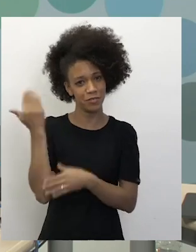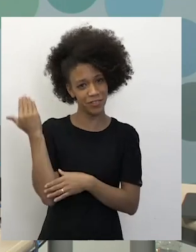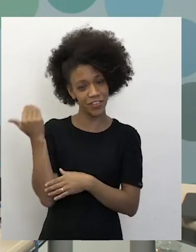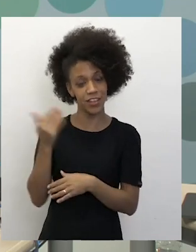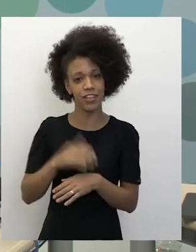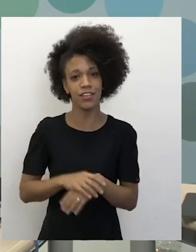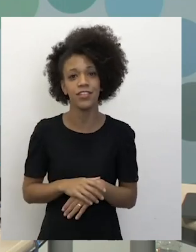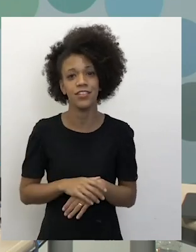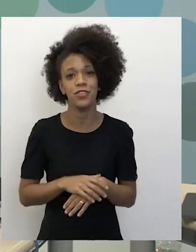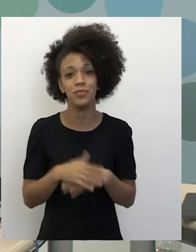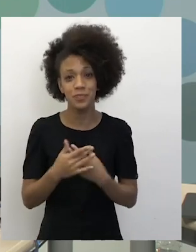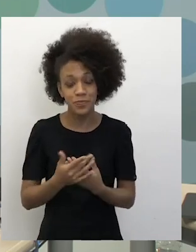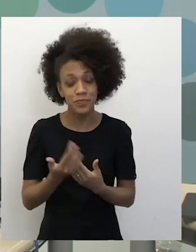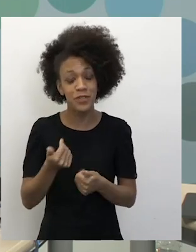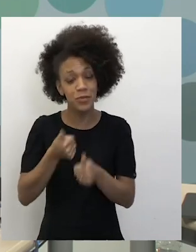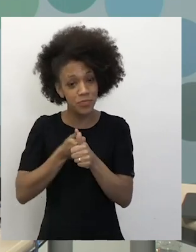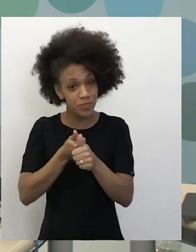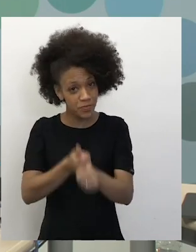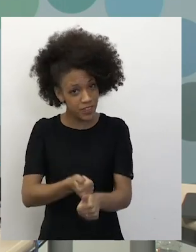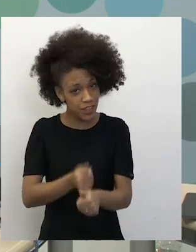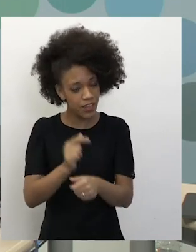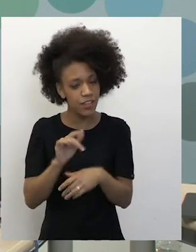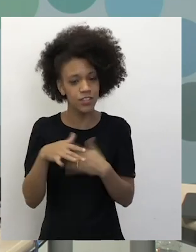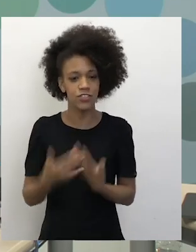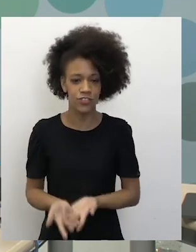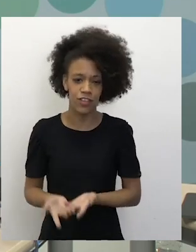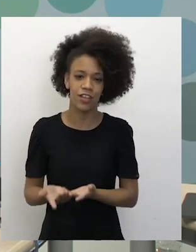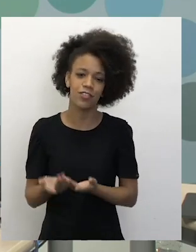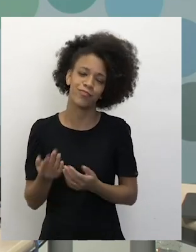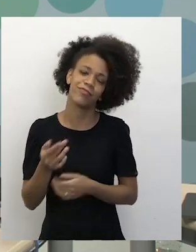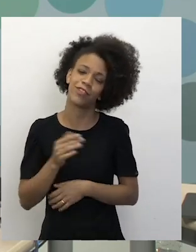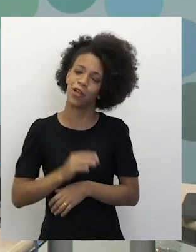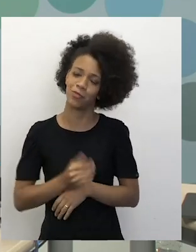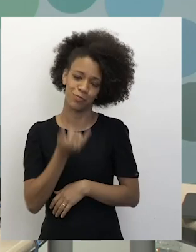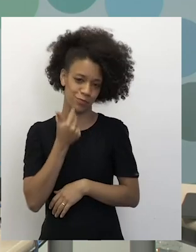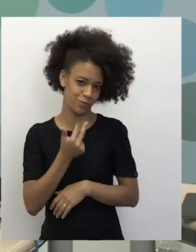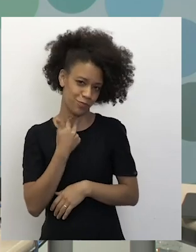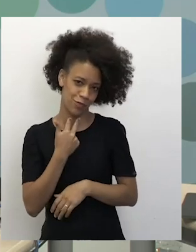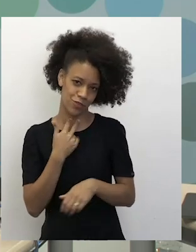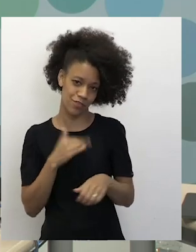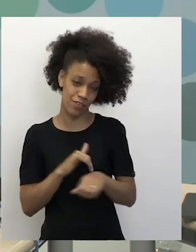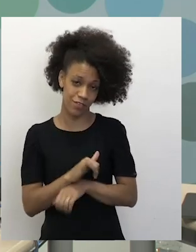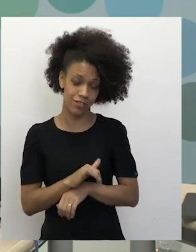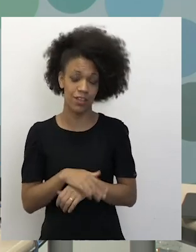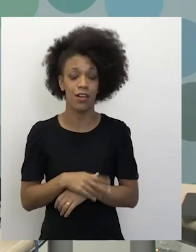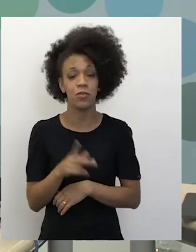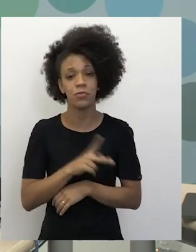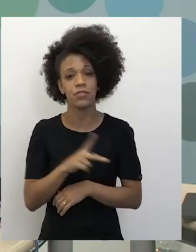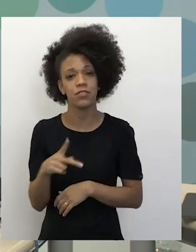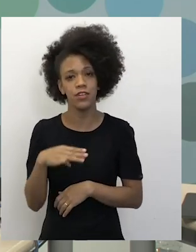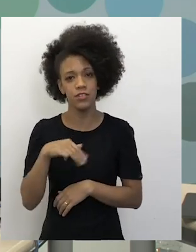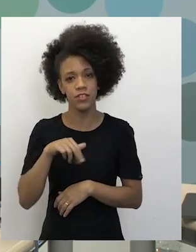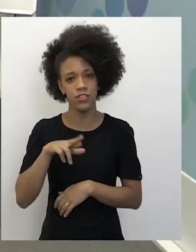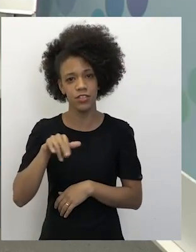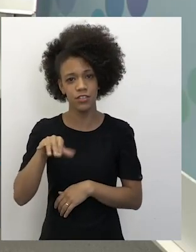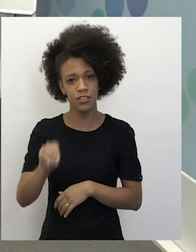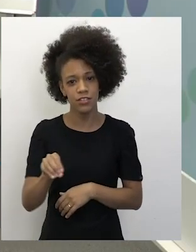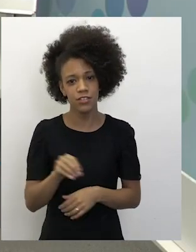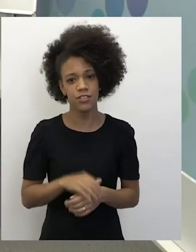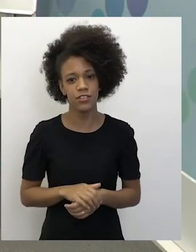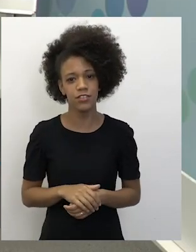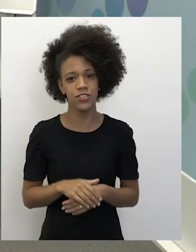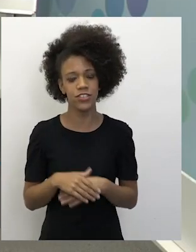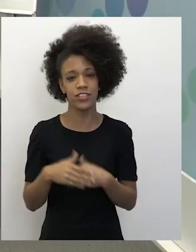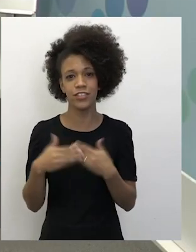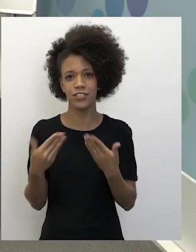comentar sobre isso também e já estamos aqui com ele é claro que não poderia faltar o nosso querido professor mal E aí professor